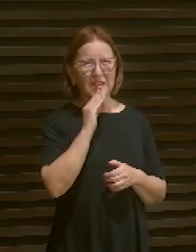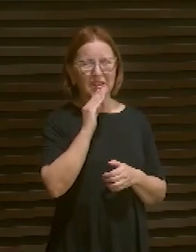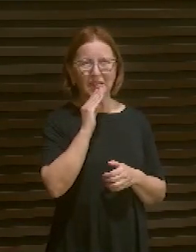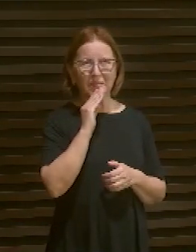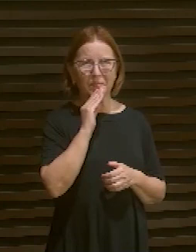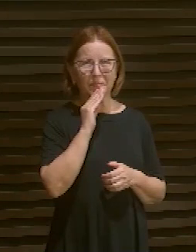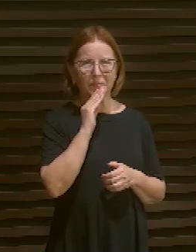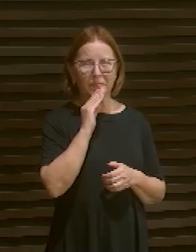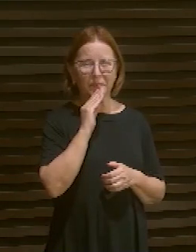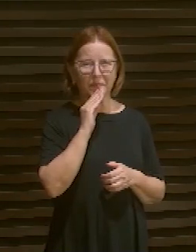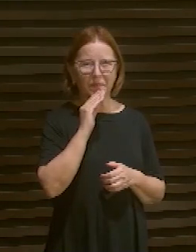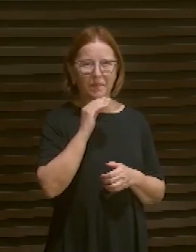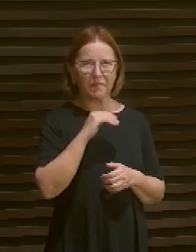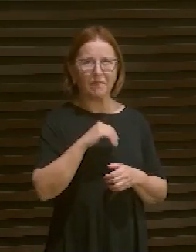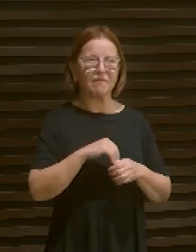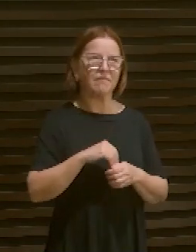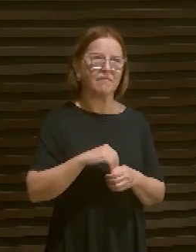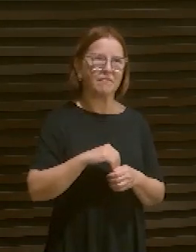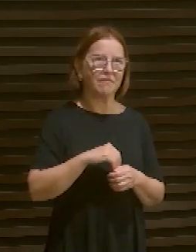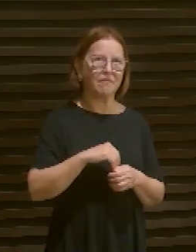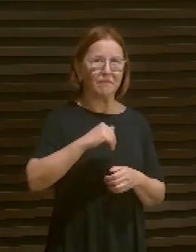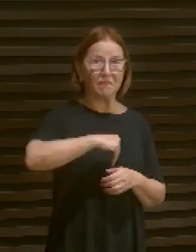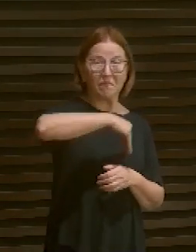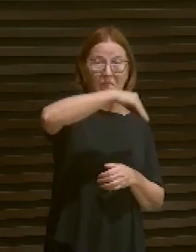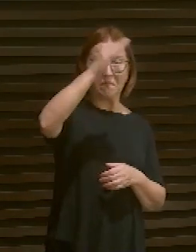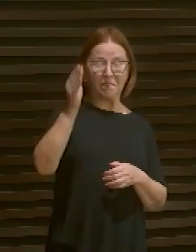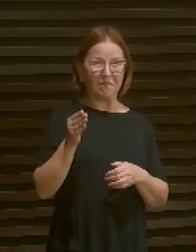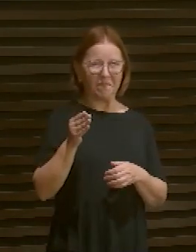estranhíssima fresta de uma encosta,